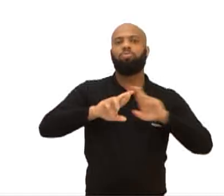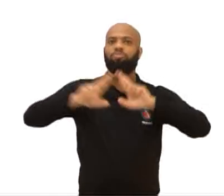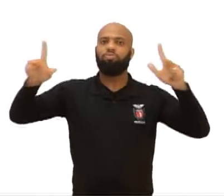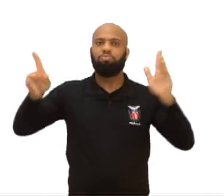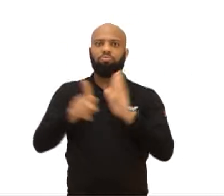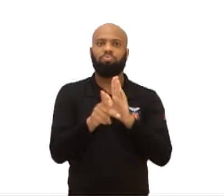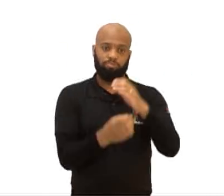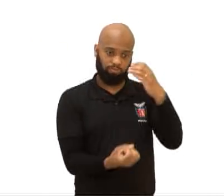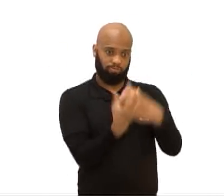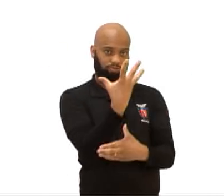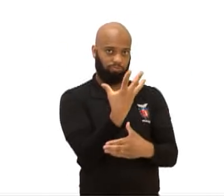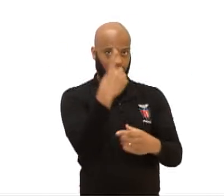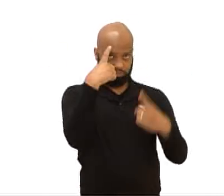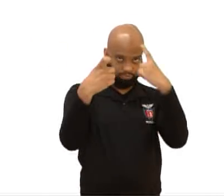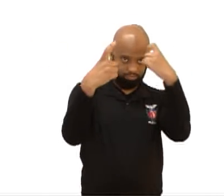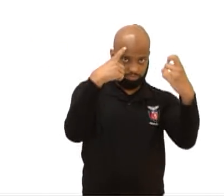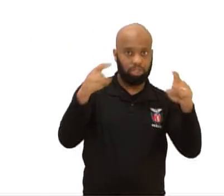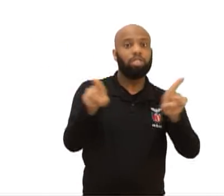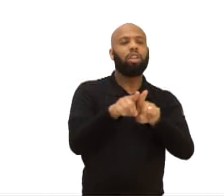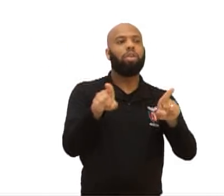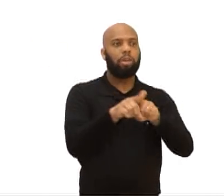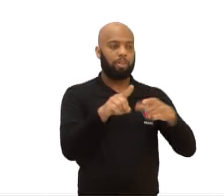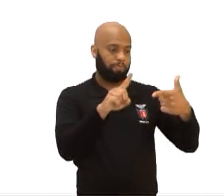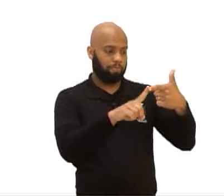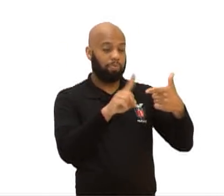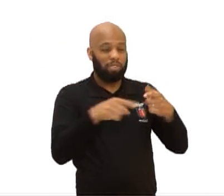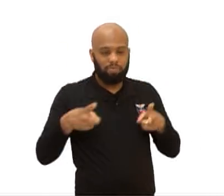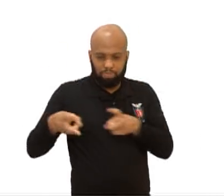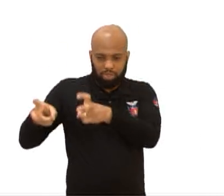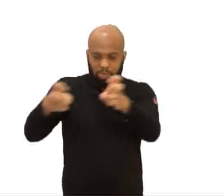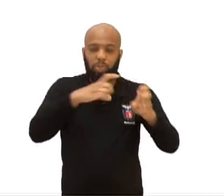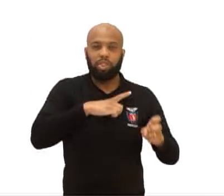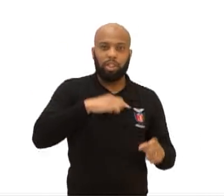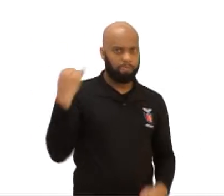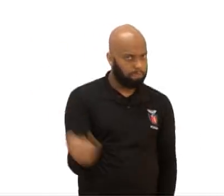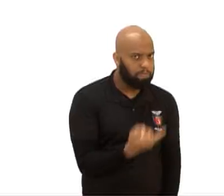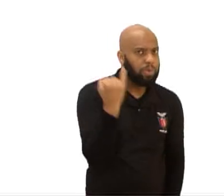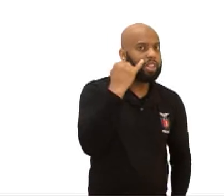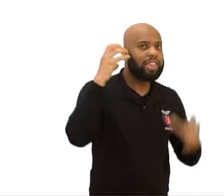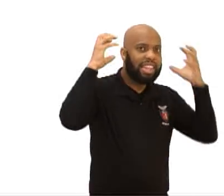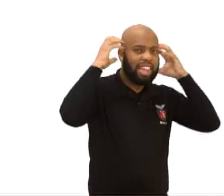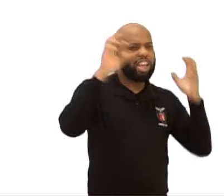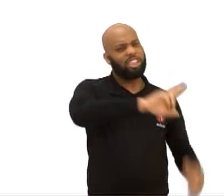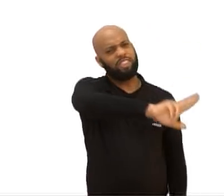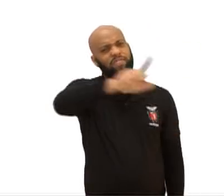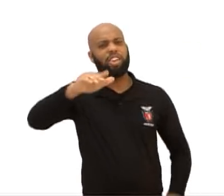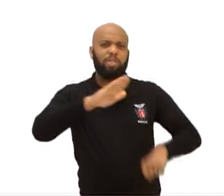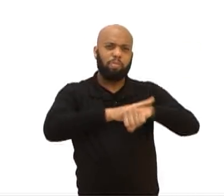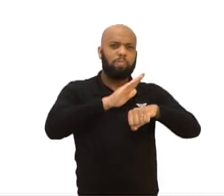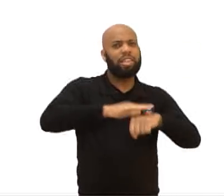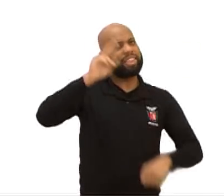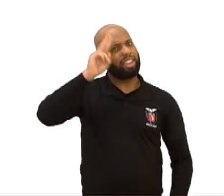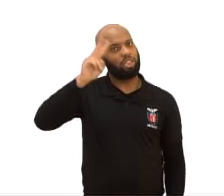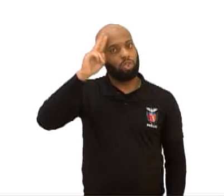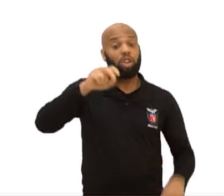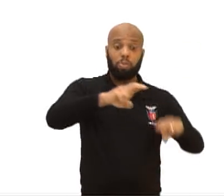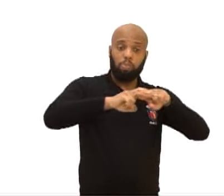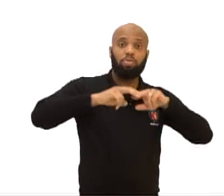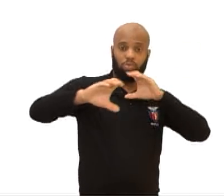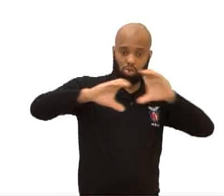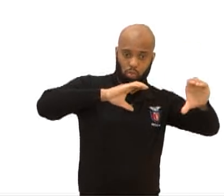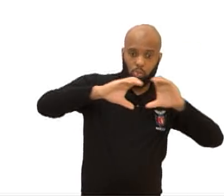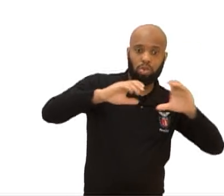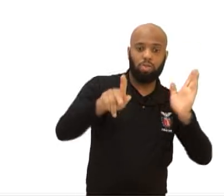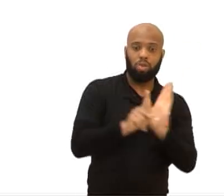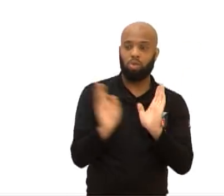essa invenção. Observamos a importância do rádio em vários momentos históricos, tanto para a comunicação